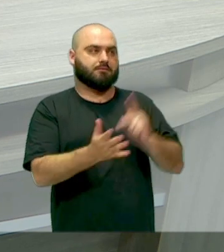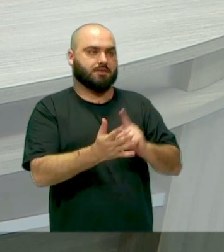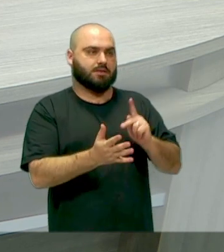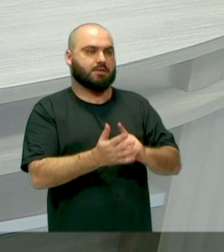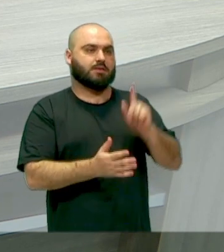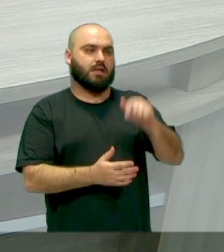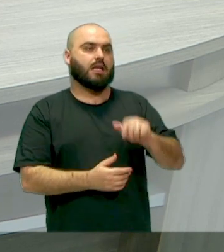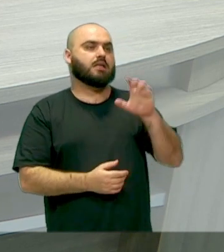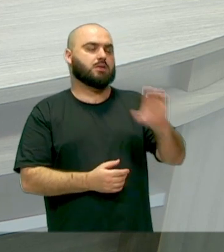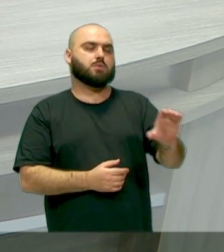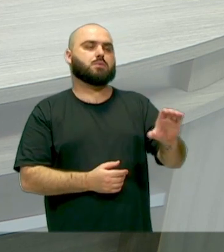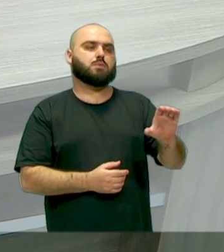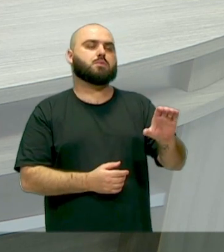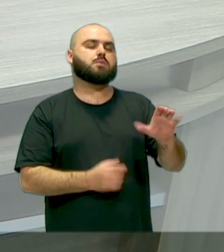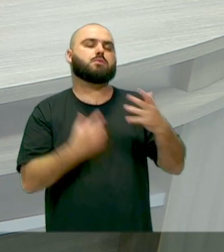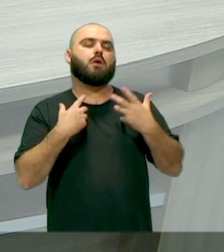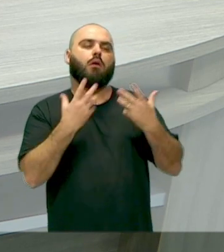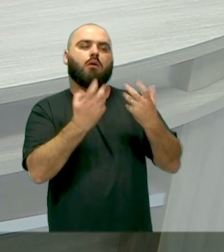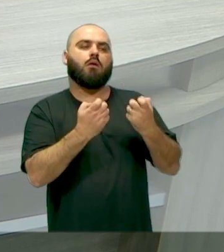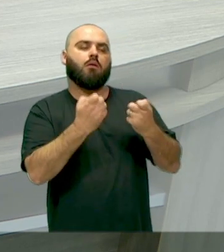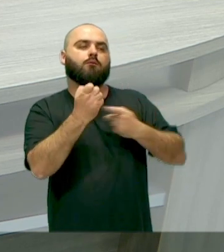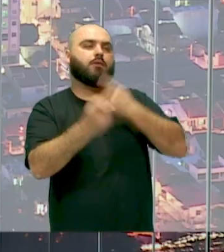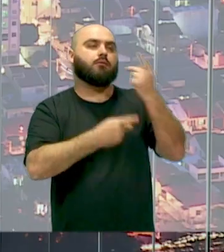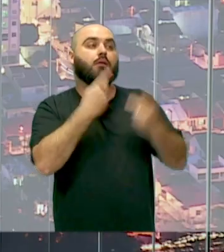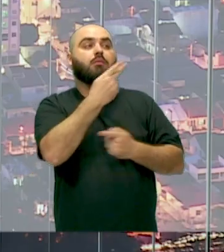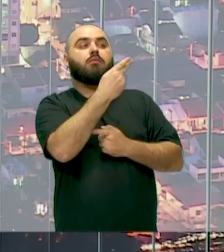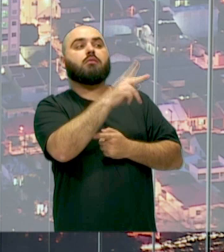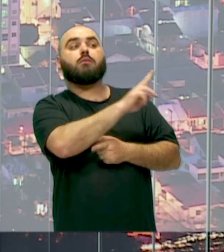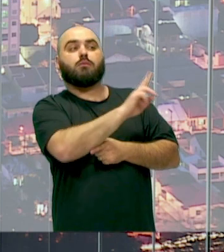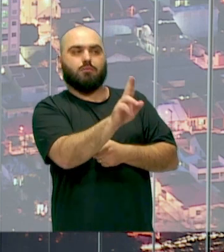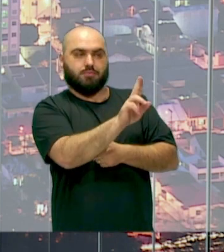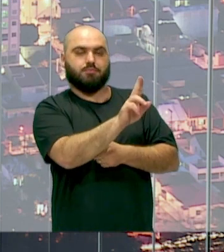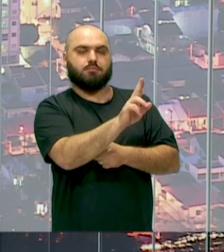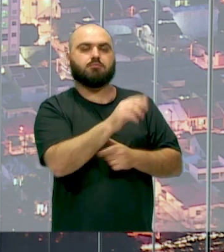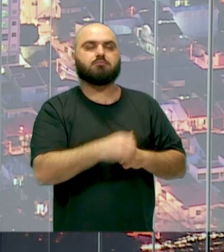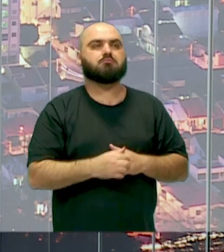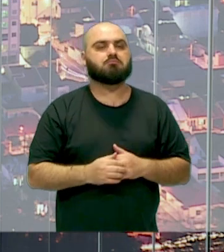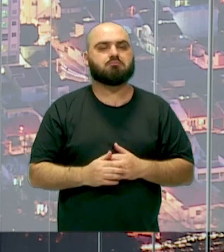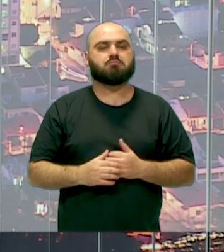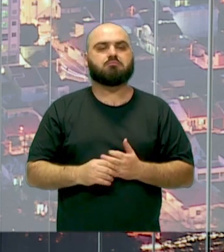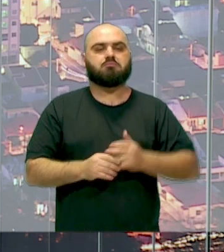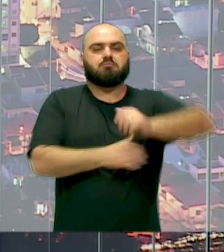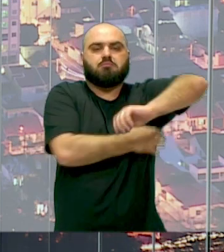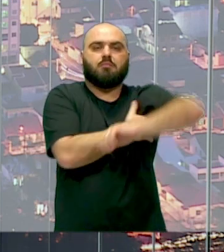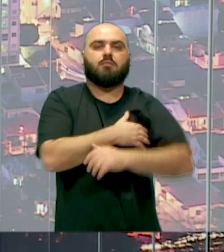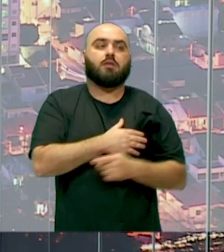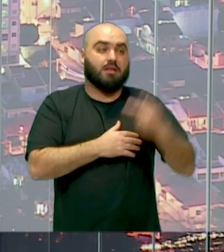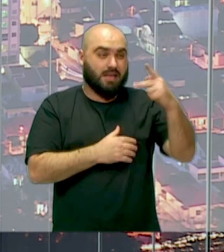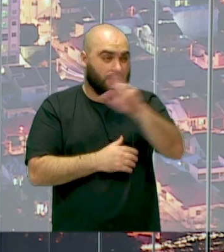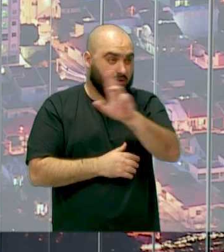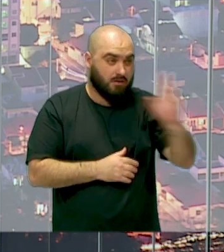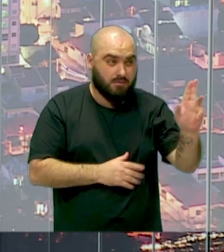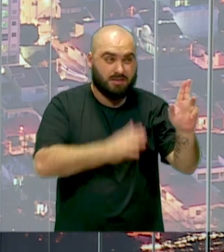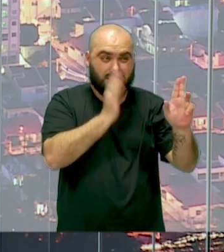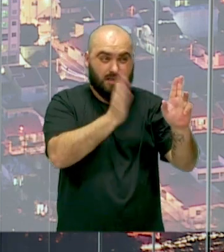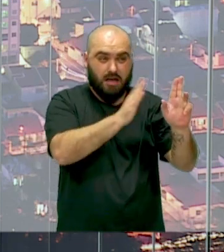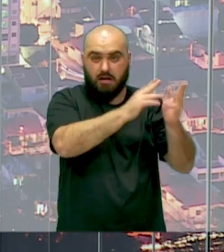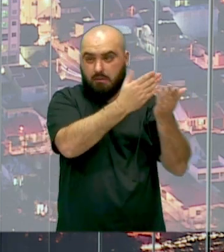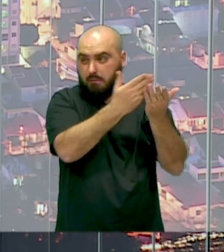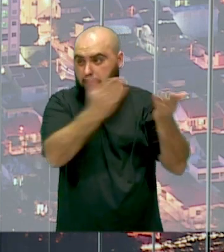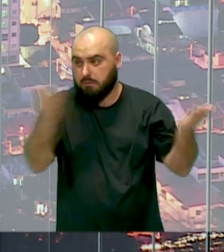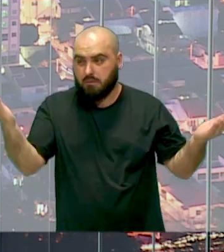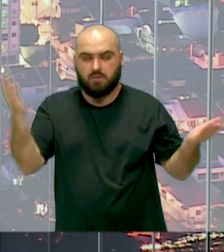comentar. Eu acho que o seu nome, né? Ele está tão disseminado e a sua luta foi